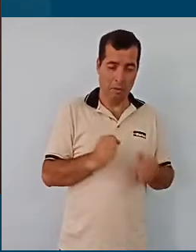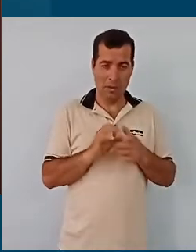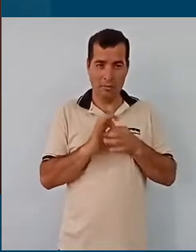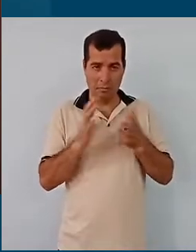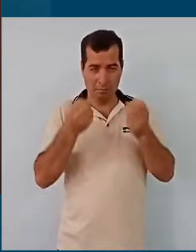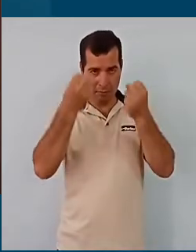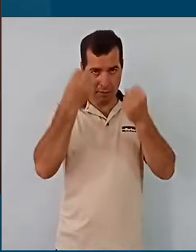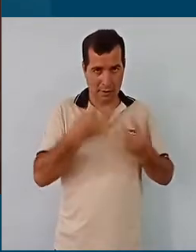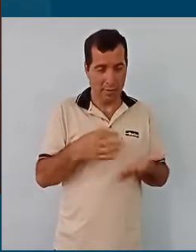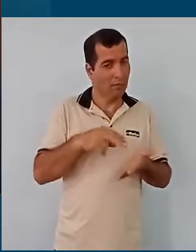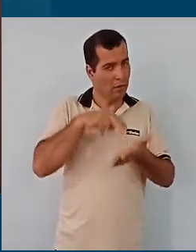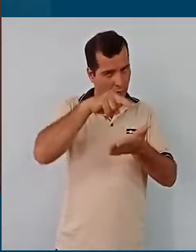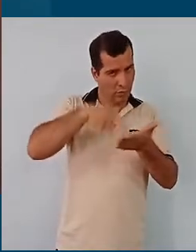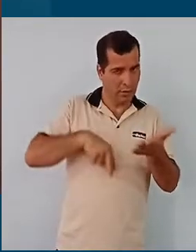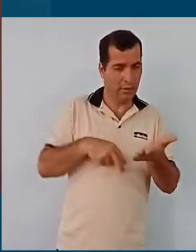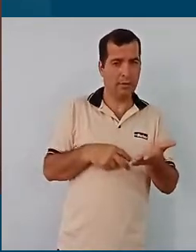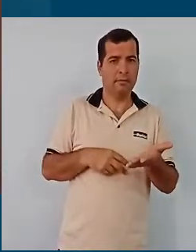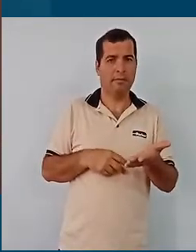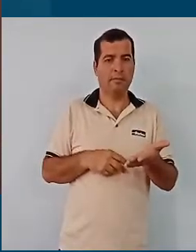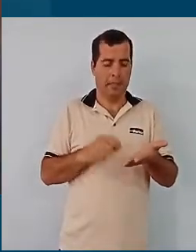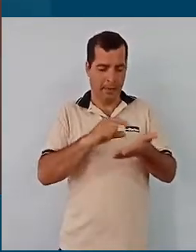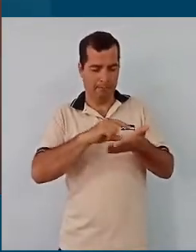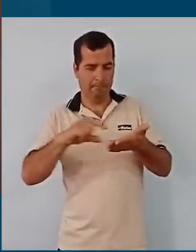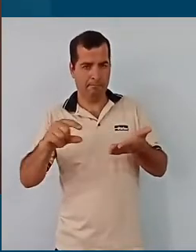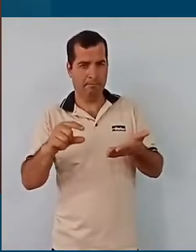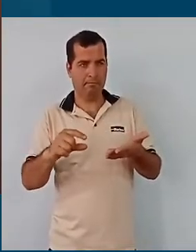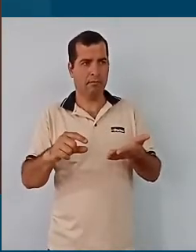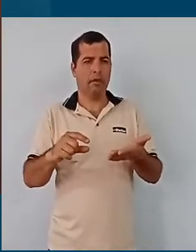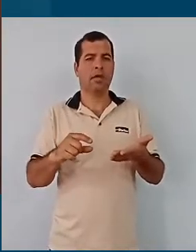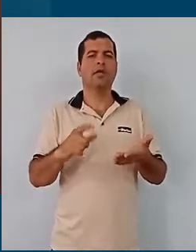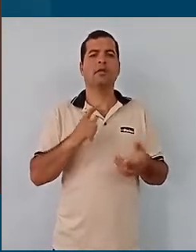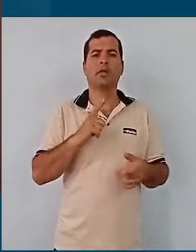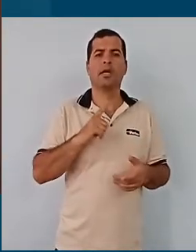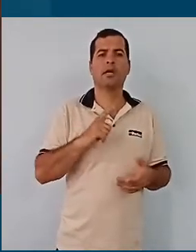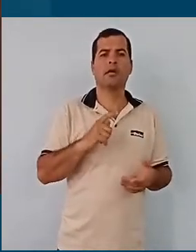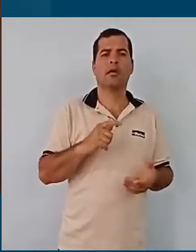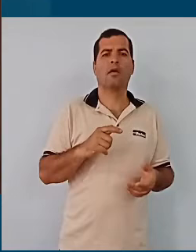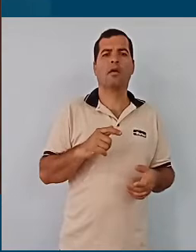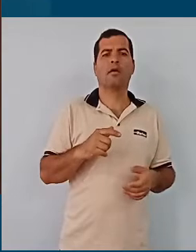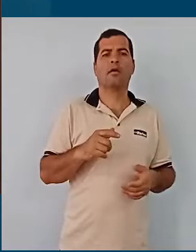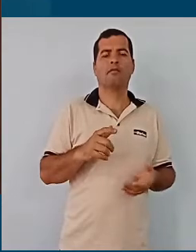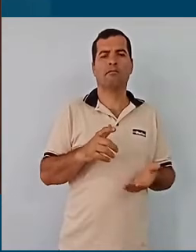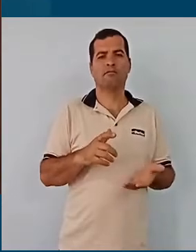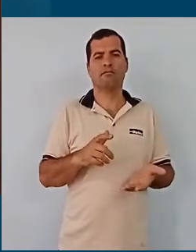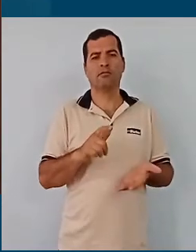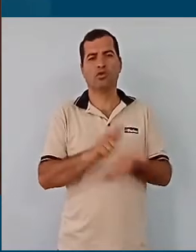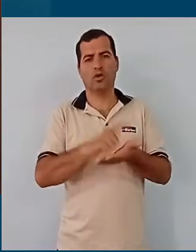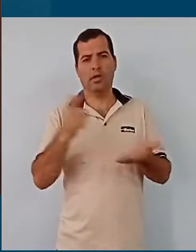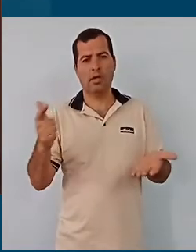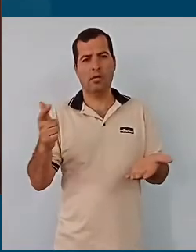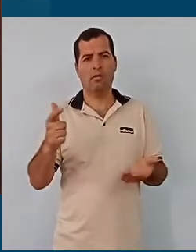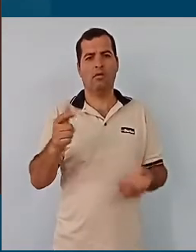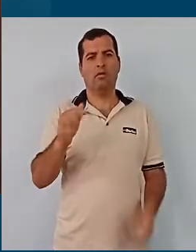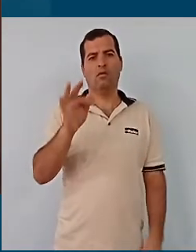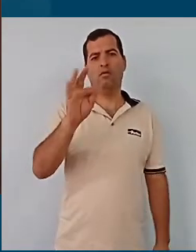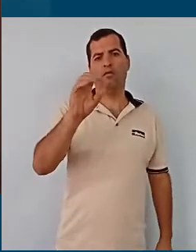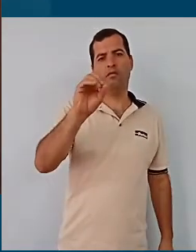aqui para vocês um trechinho de uma matéria que saiu na Folha de São Paulo, do dia 5 de novembro,